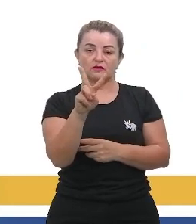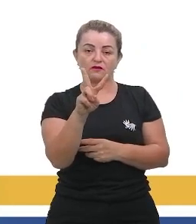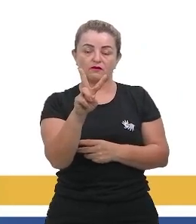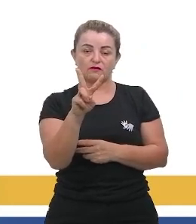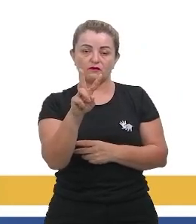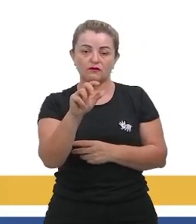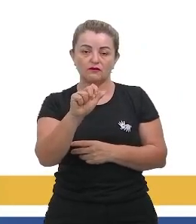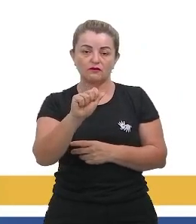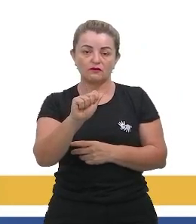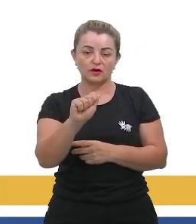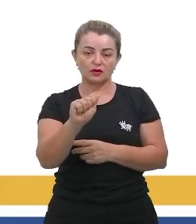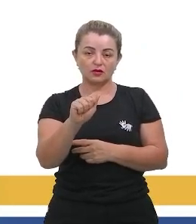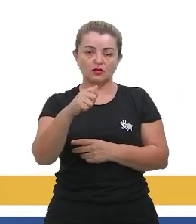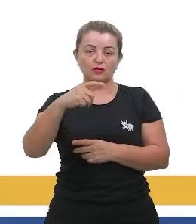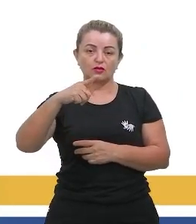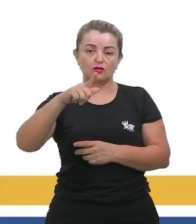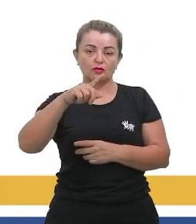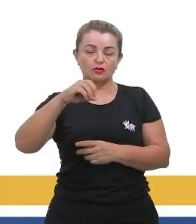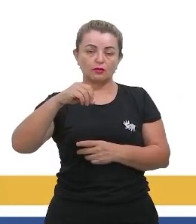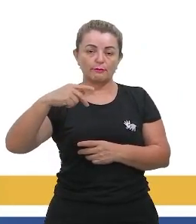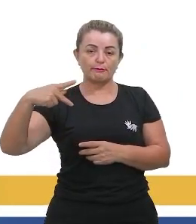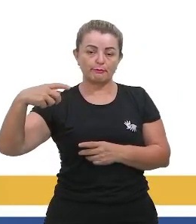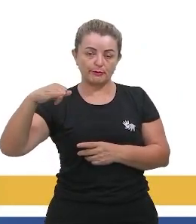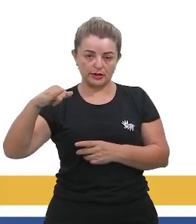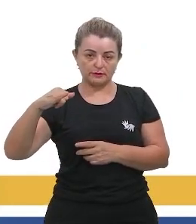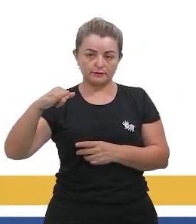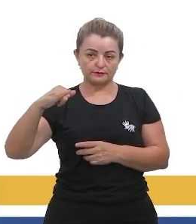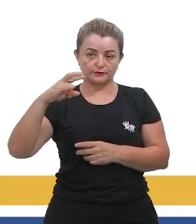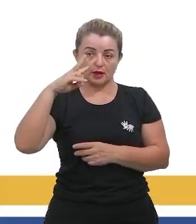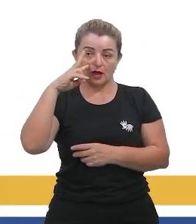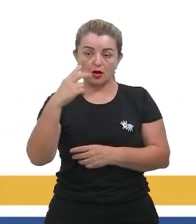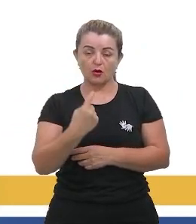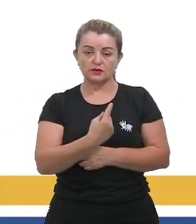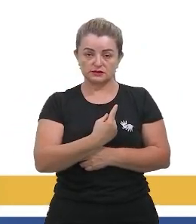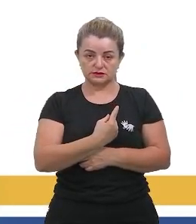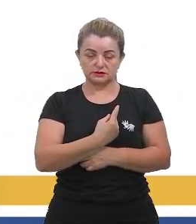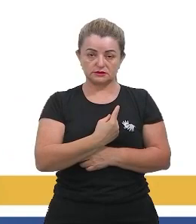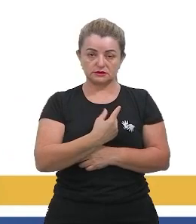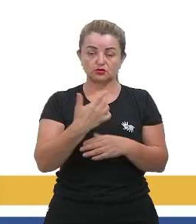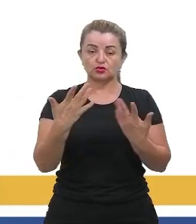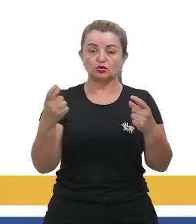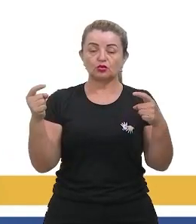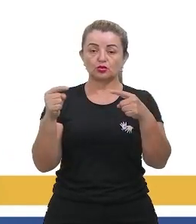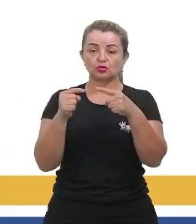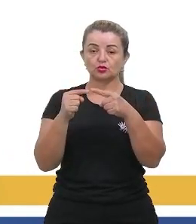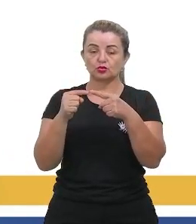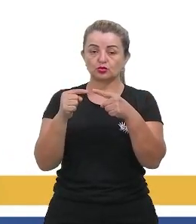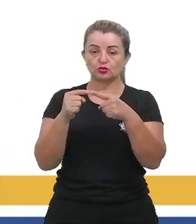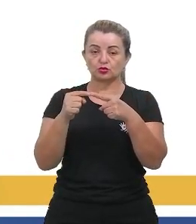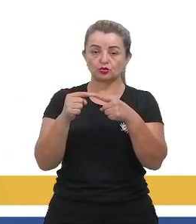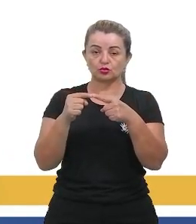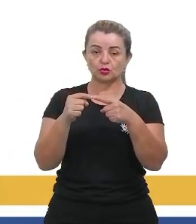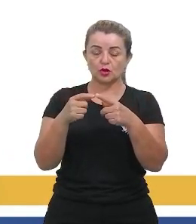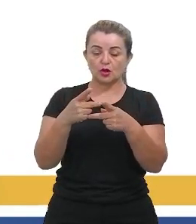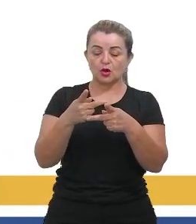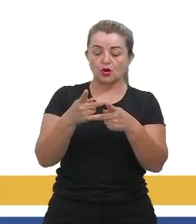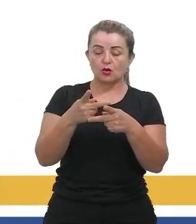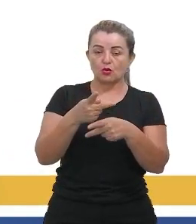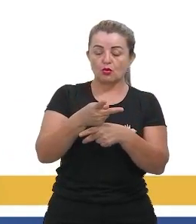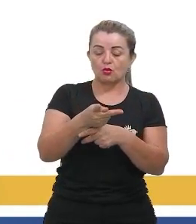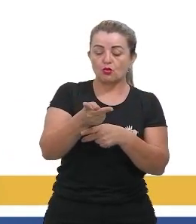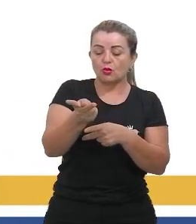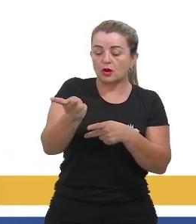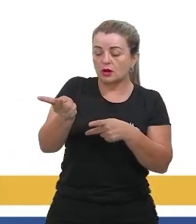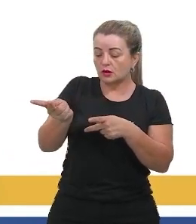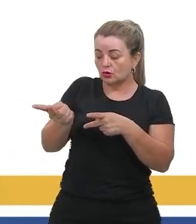está exatamente no segundo quadrante. Ou seja, o que corresponde a um ângulo de 90 a